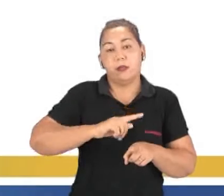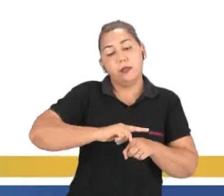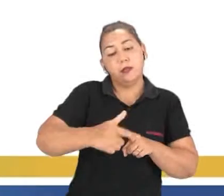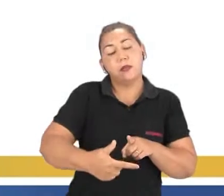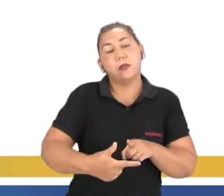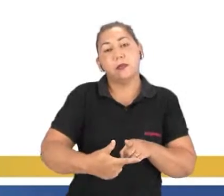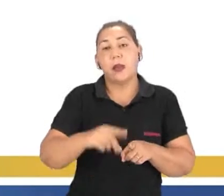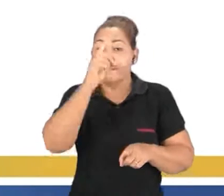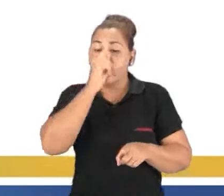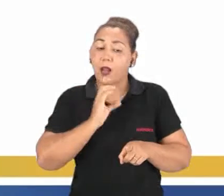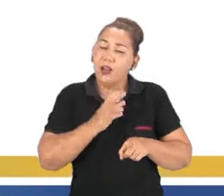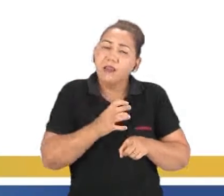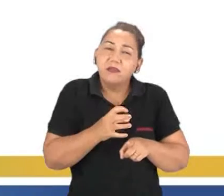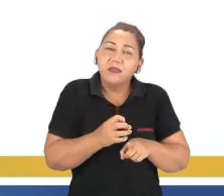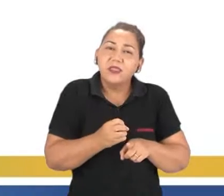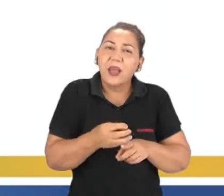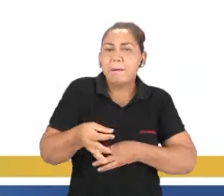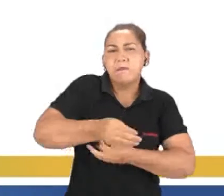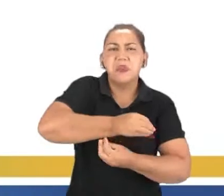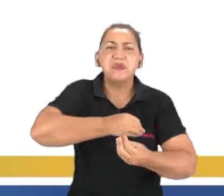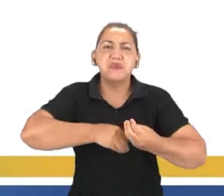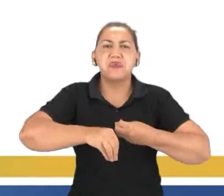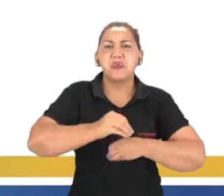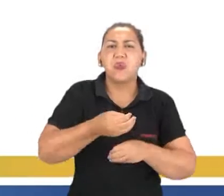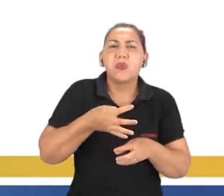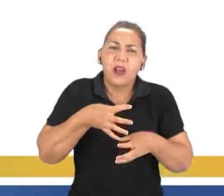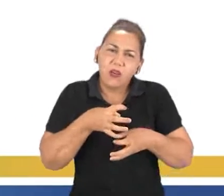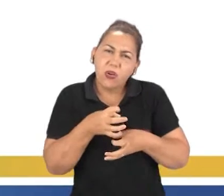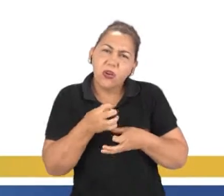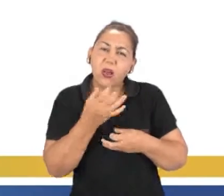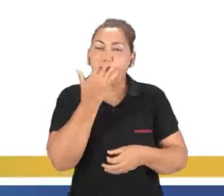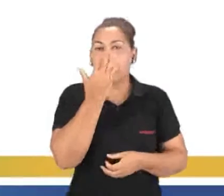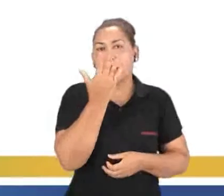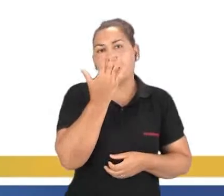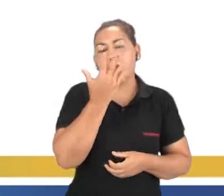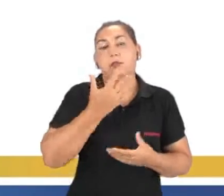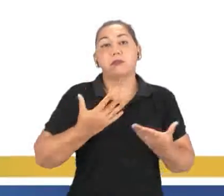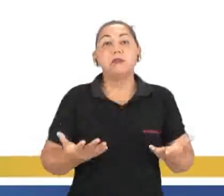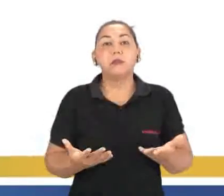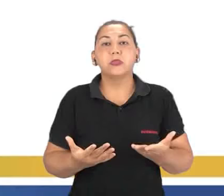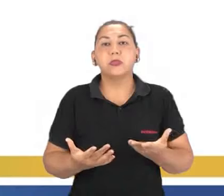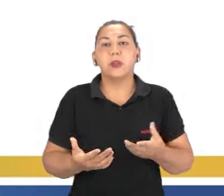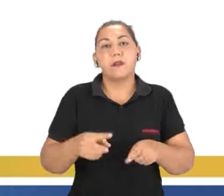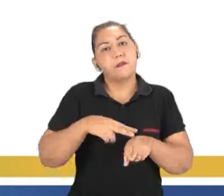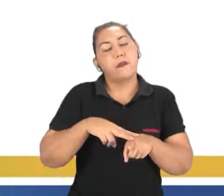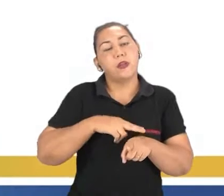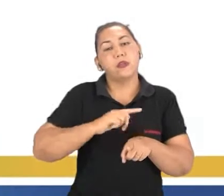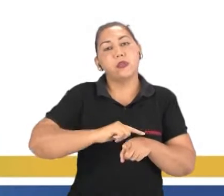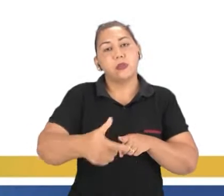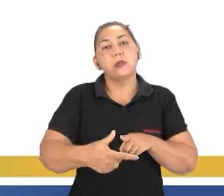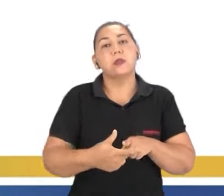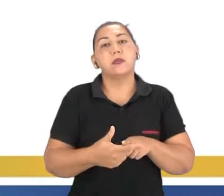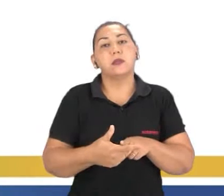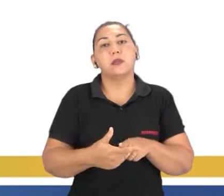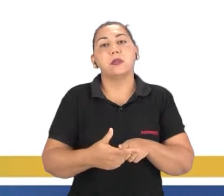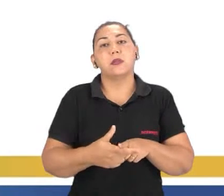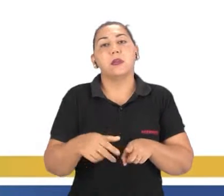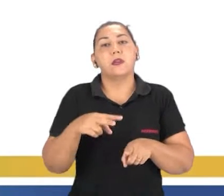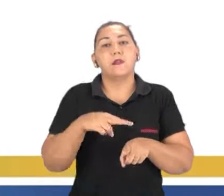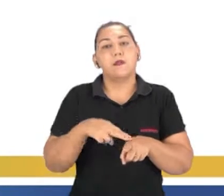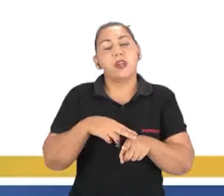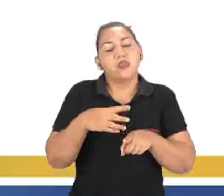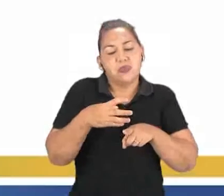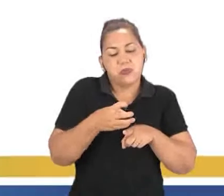amarelas rugosas, que aí já mistura a textura com a coloração. A gente tem verde lisa e tem verde